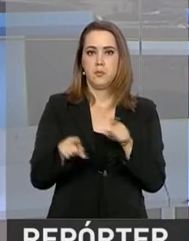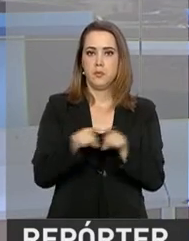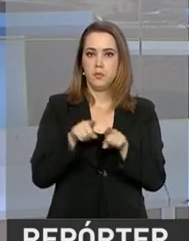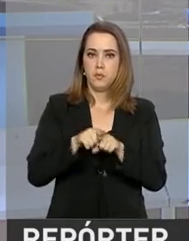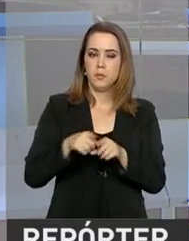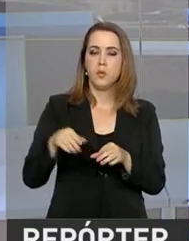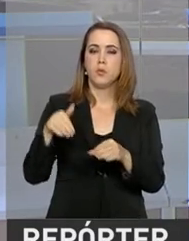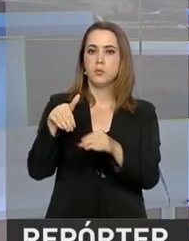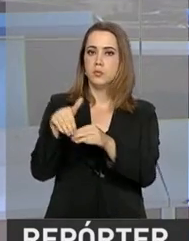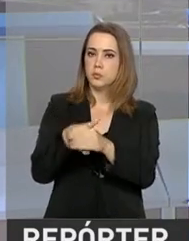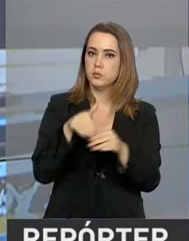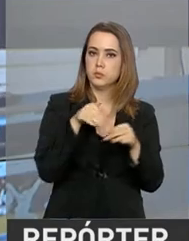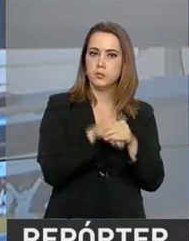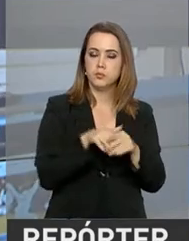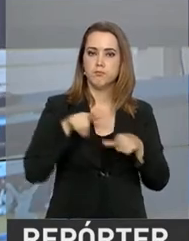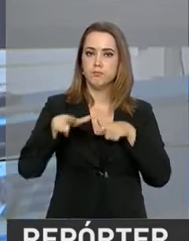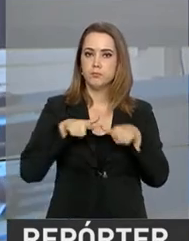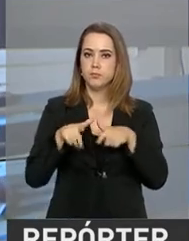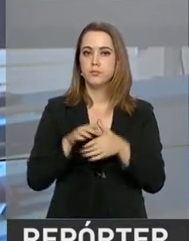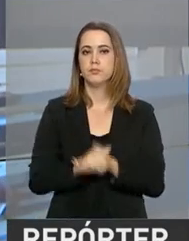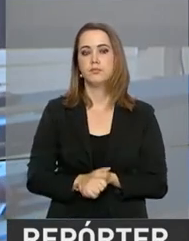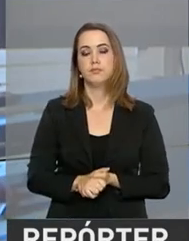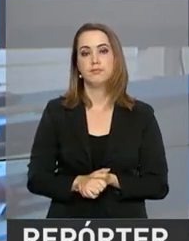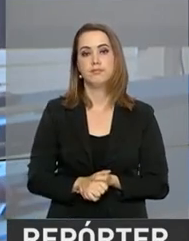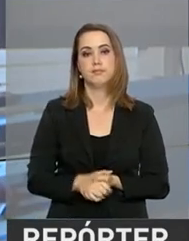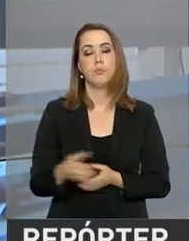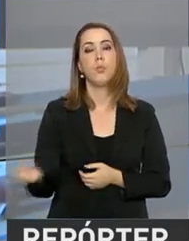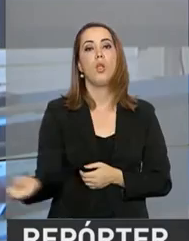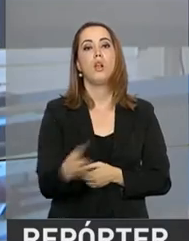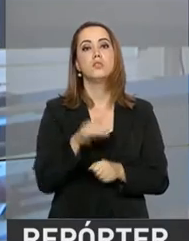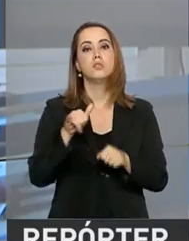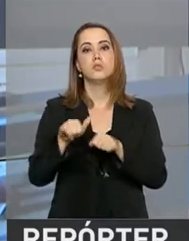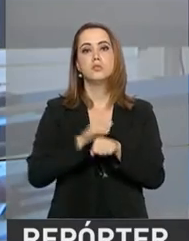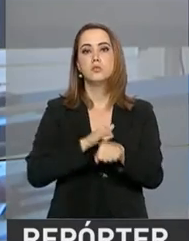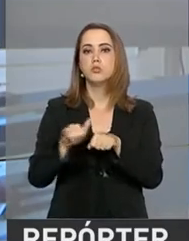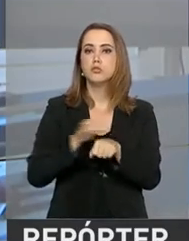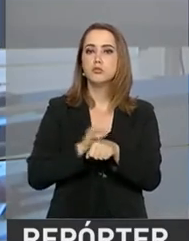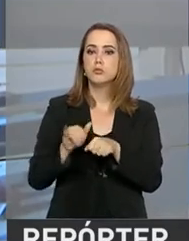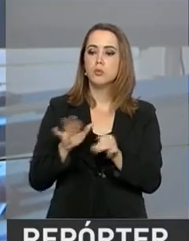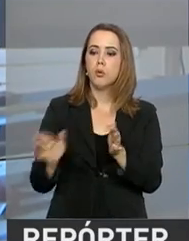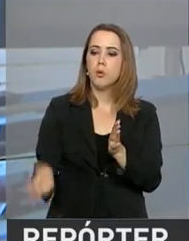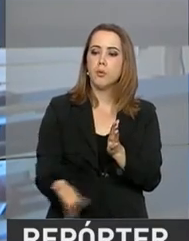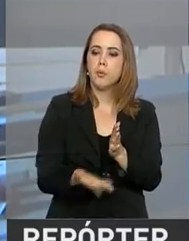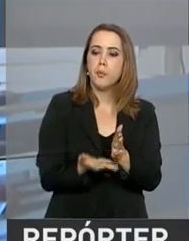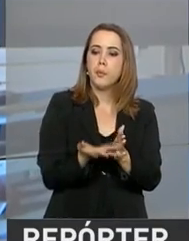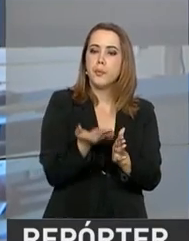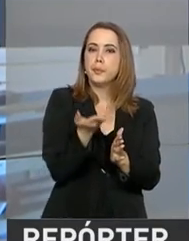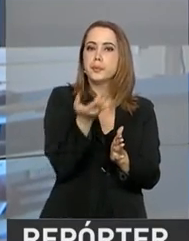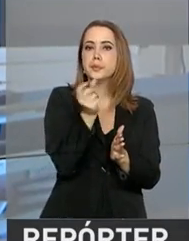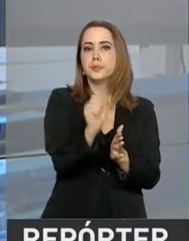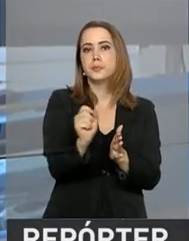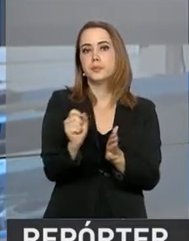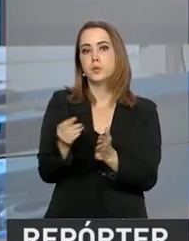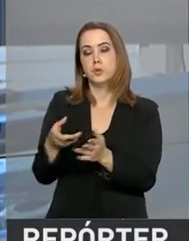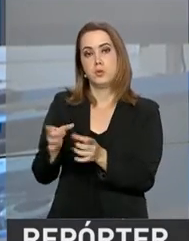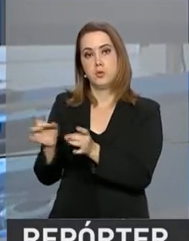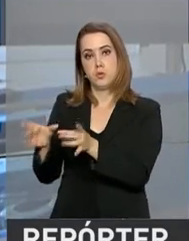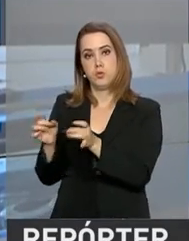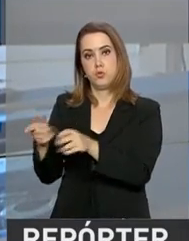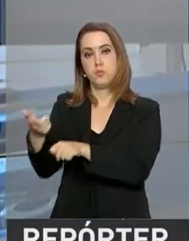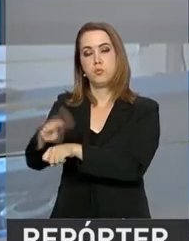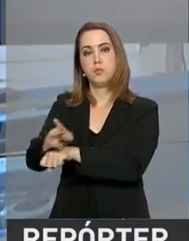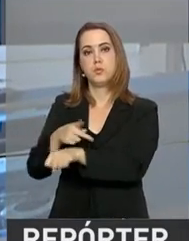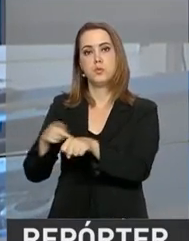eleições municipais. A nova estratégia de promoção das exportações e de atração de investimentos estrangeiros para o Brasil